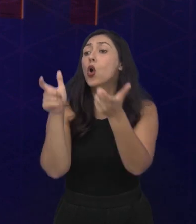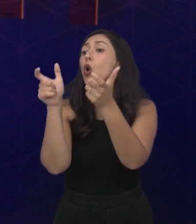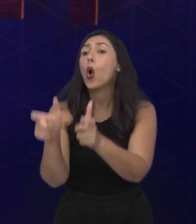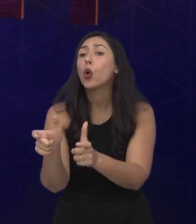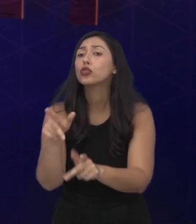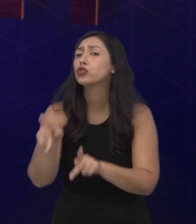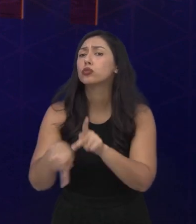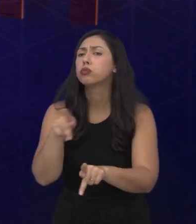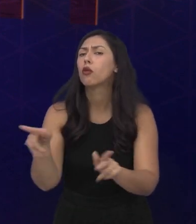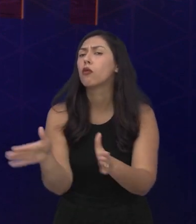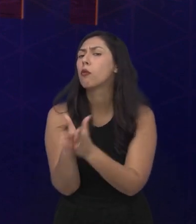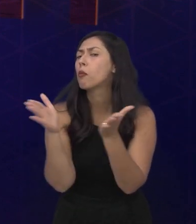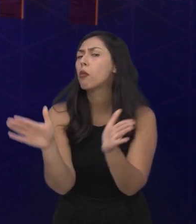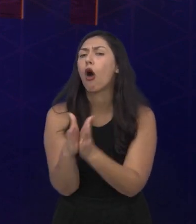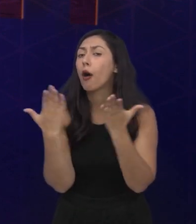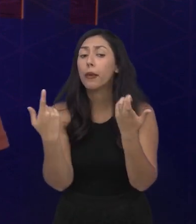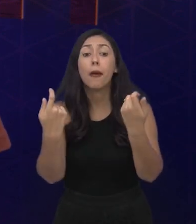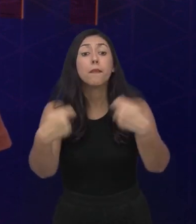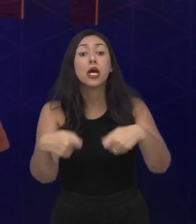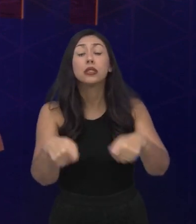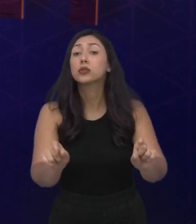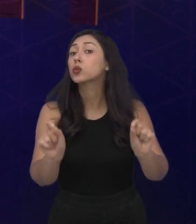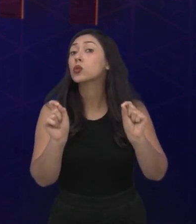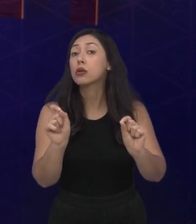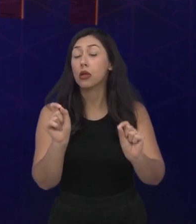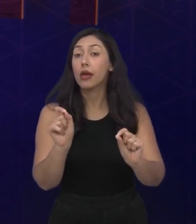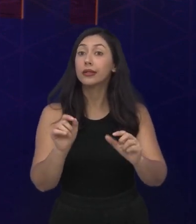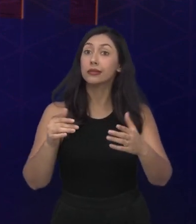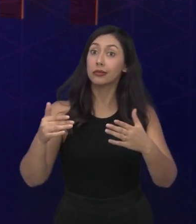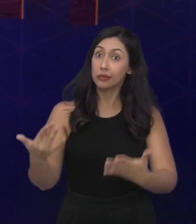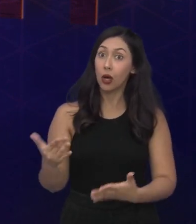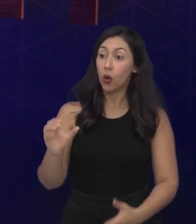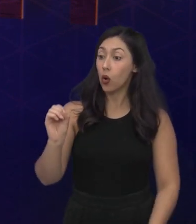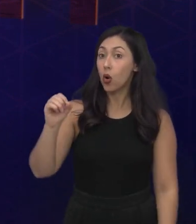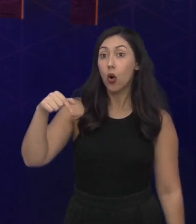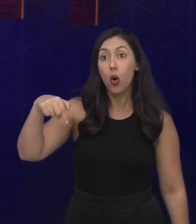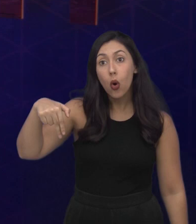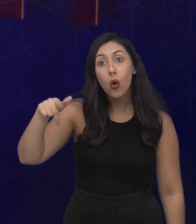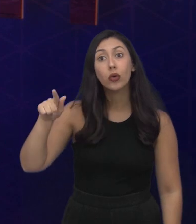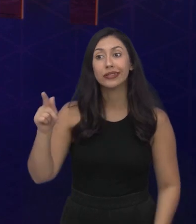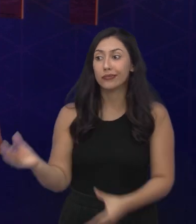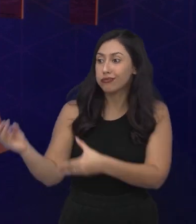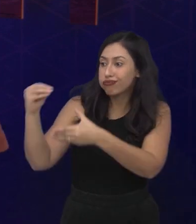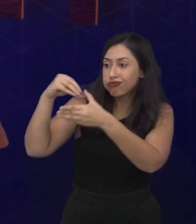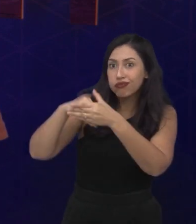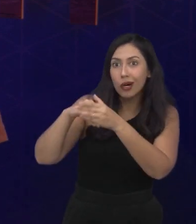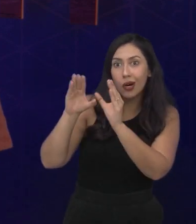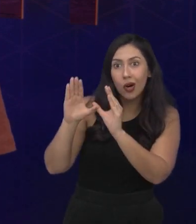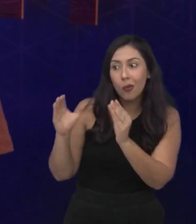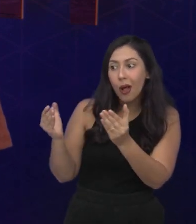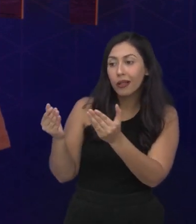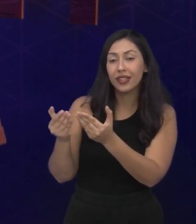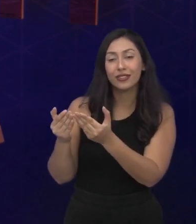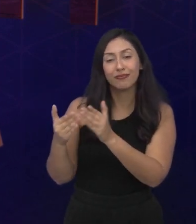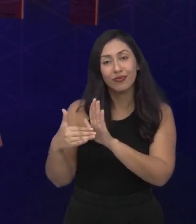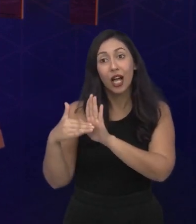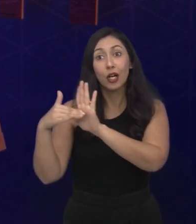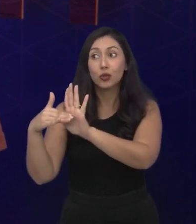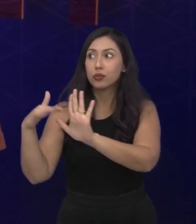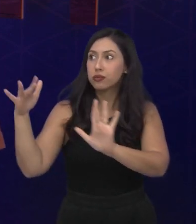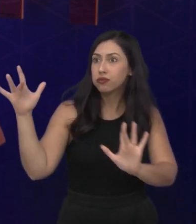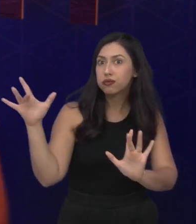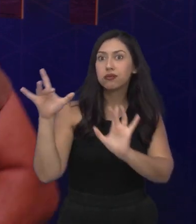carente, o que ela realmente necessita, né? E essas ONGs que partem da própria comunidade, elas ajudam, né, a fazer